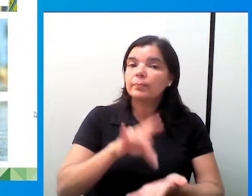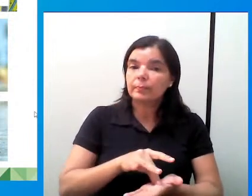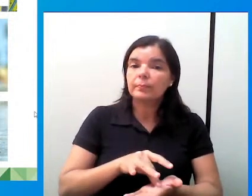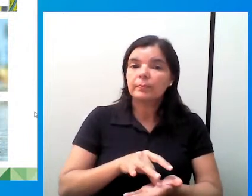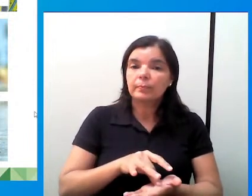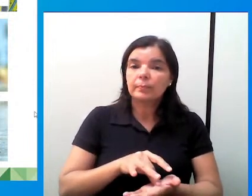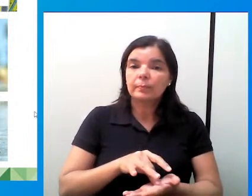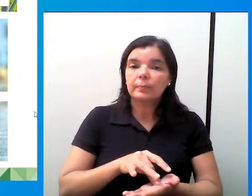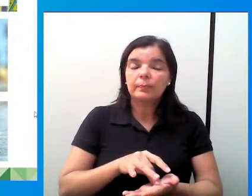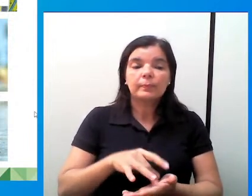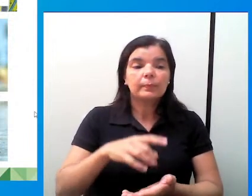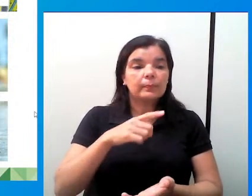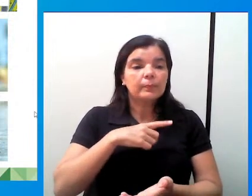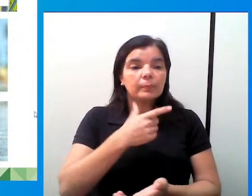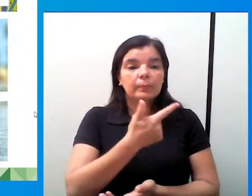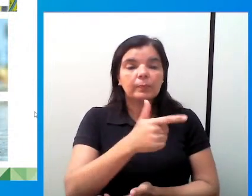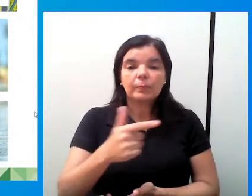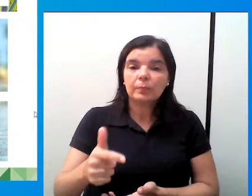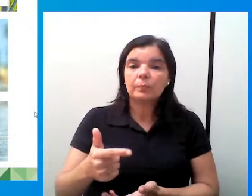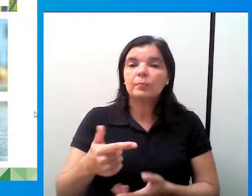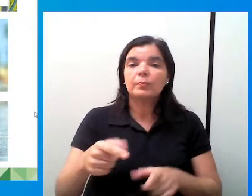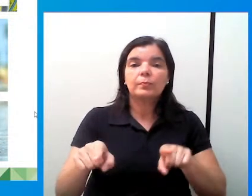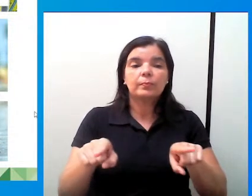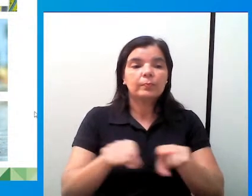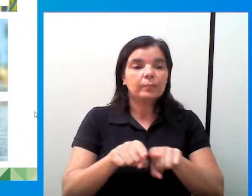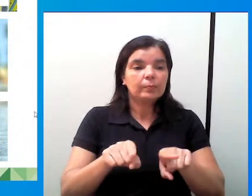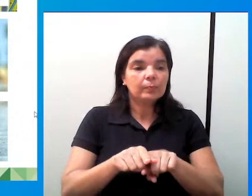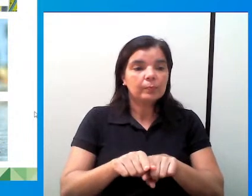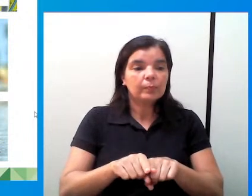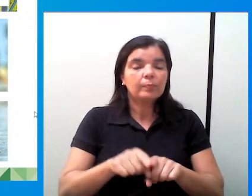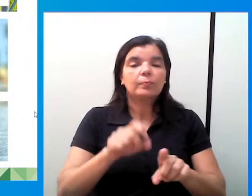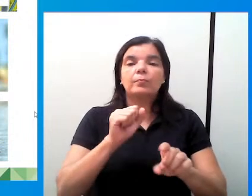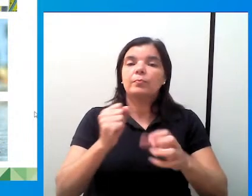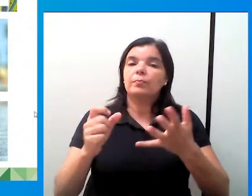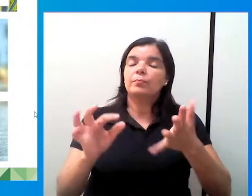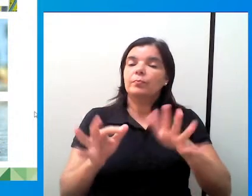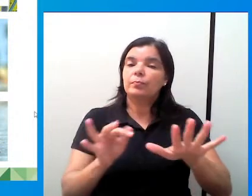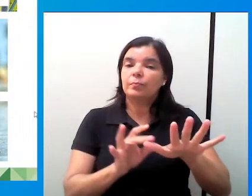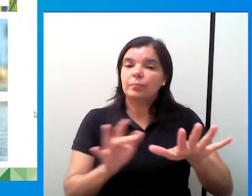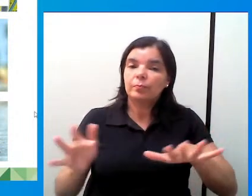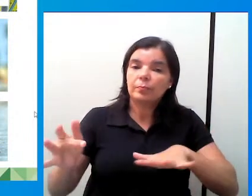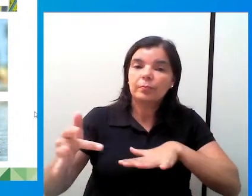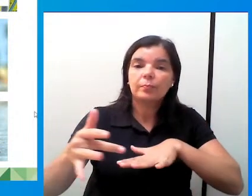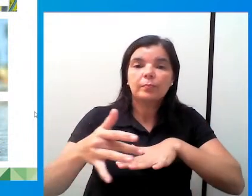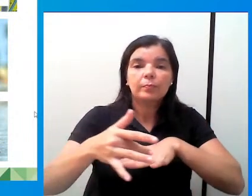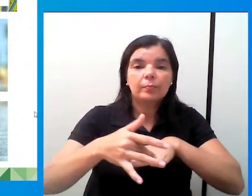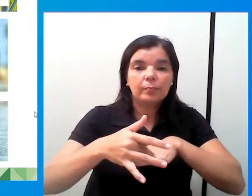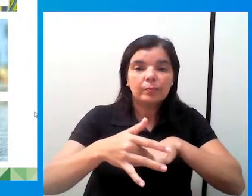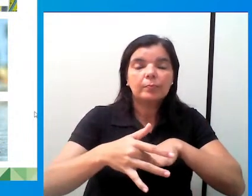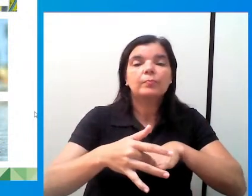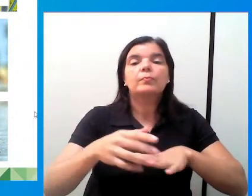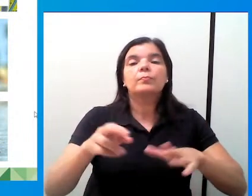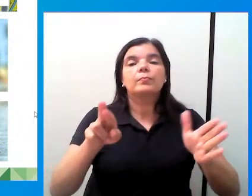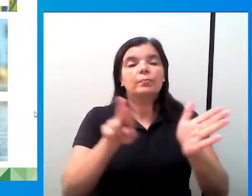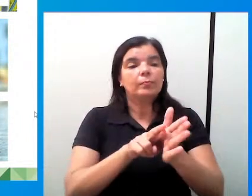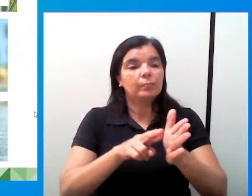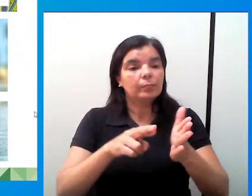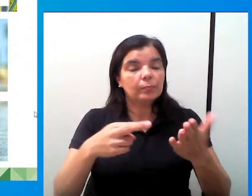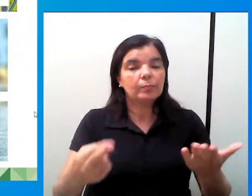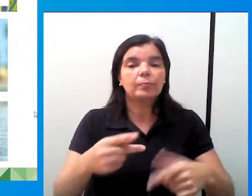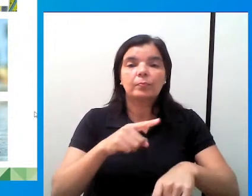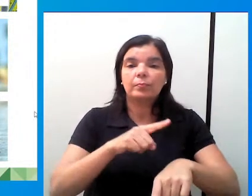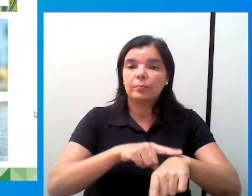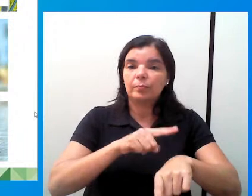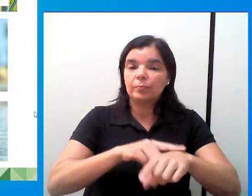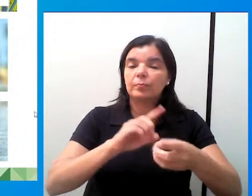que, se nós não temos ferramentas, seja através das redes sociais, das nossas revistas, dos nossos momentos de